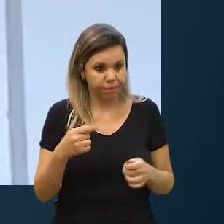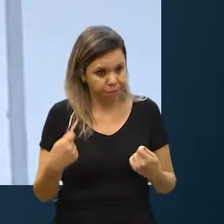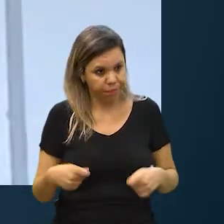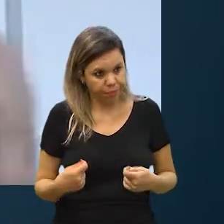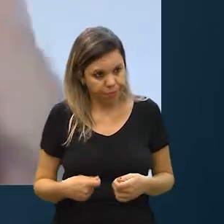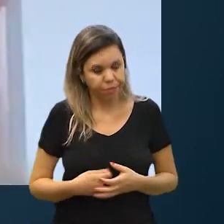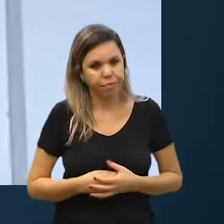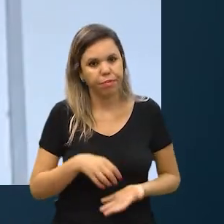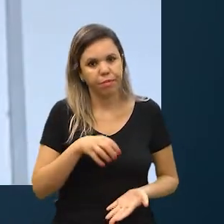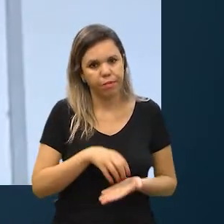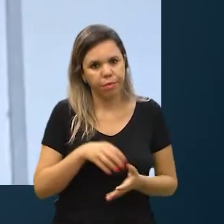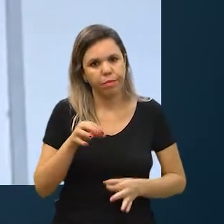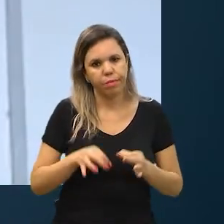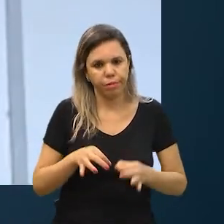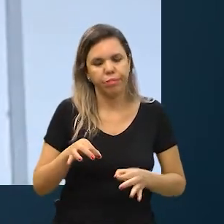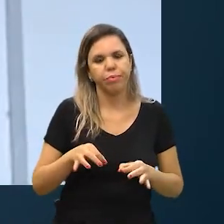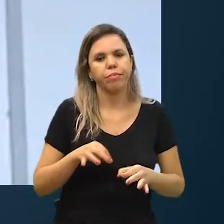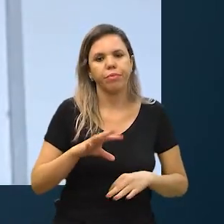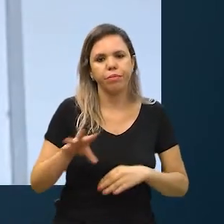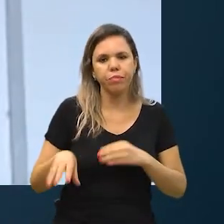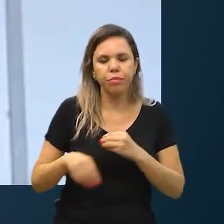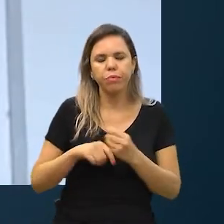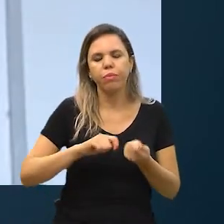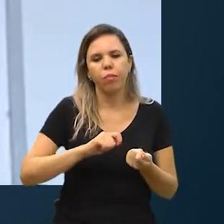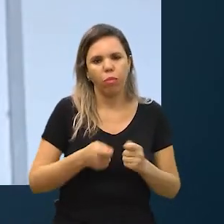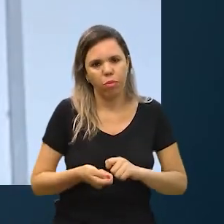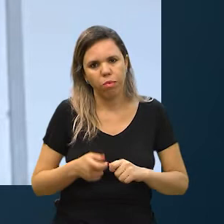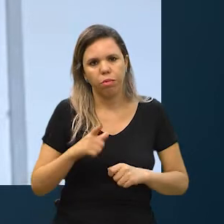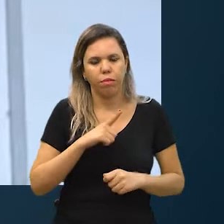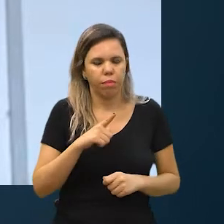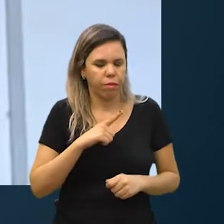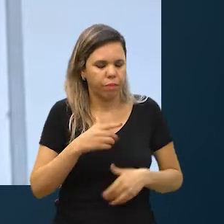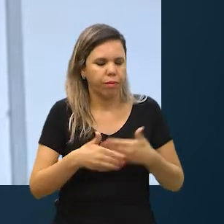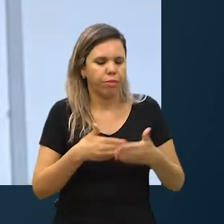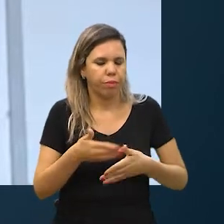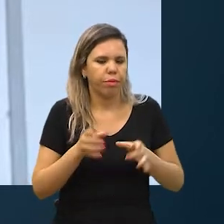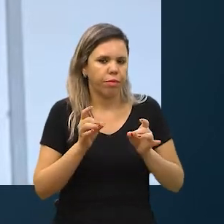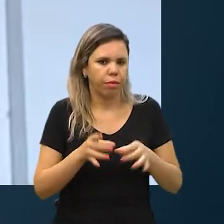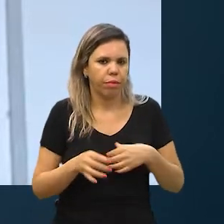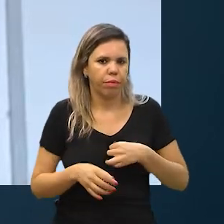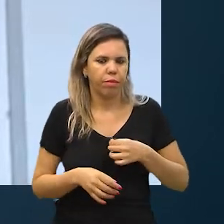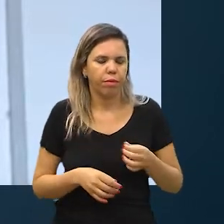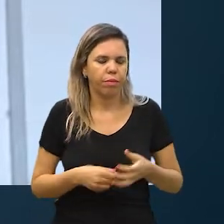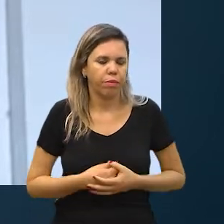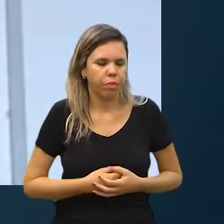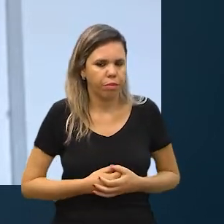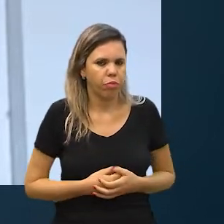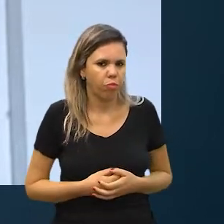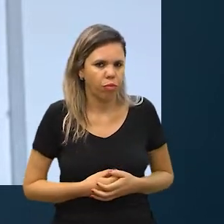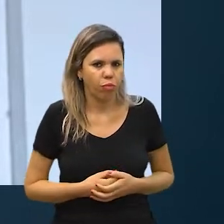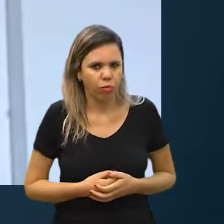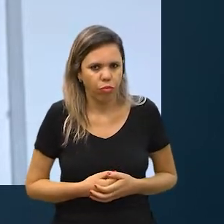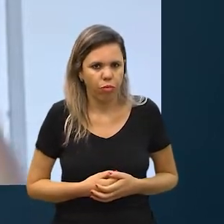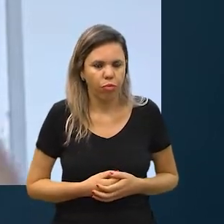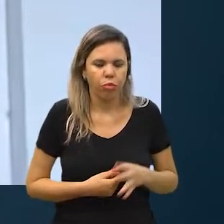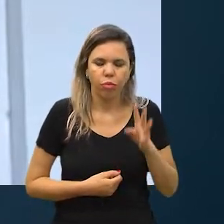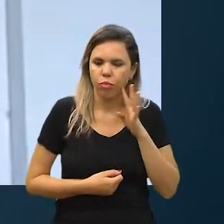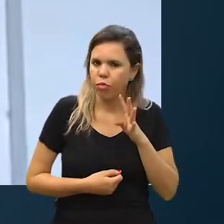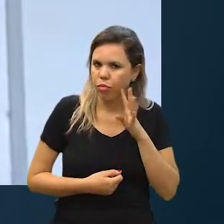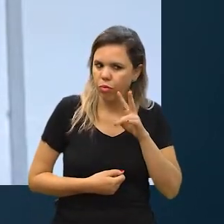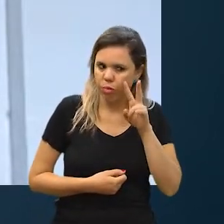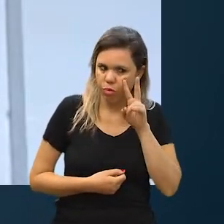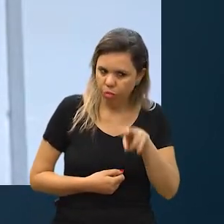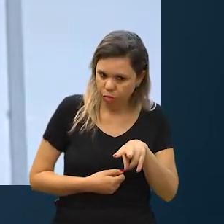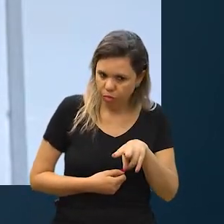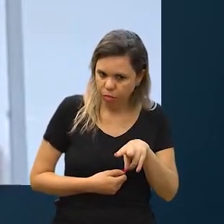momento de precisar, do departamento jurídico se modernizar. Então, aí tem um processo de venda que ele é muito legal quando